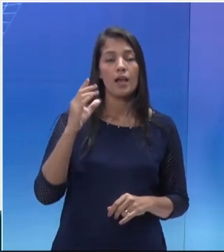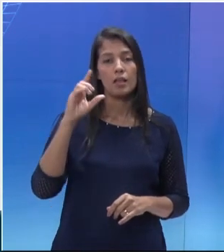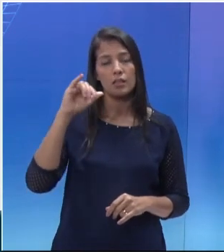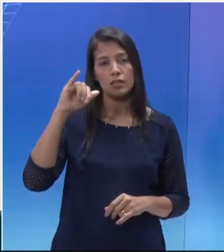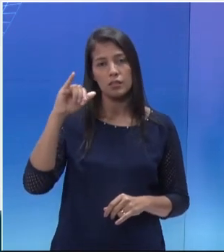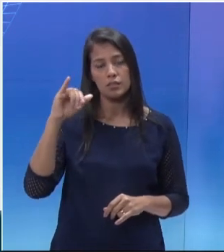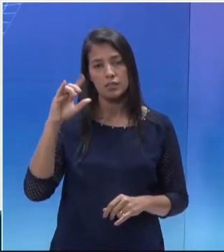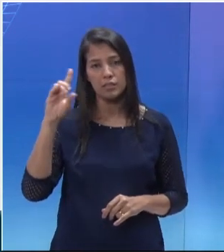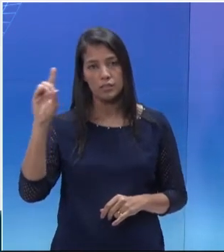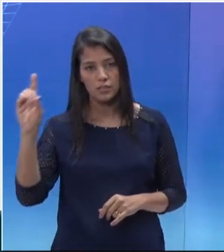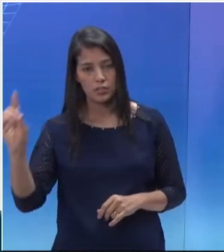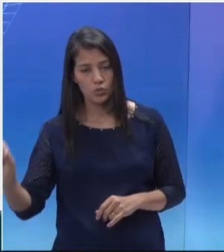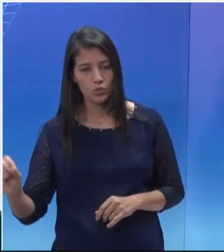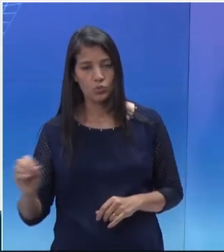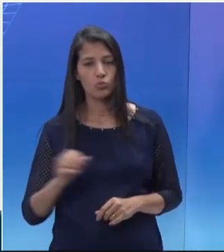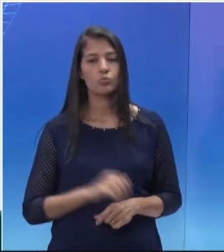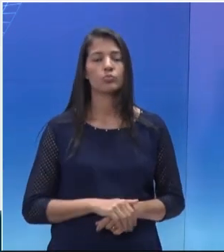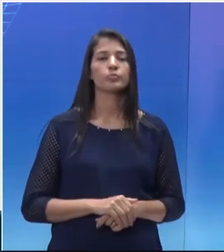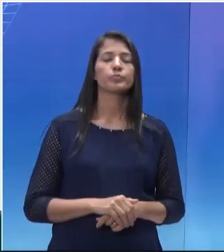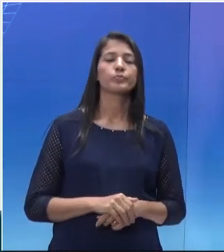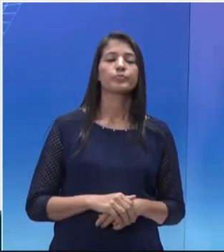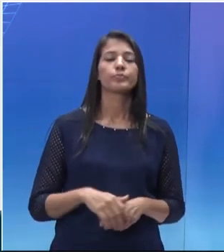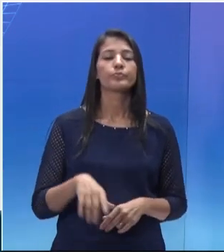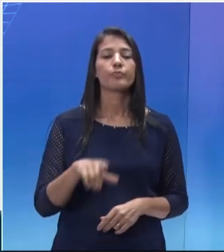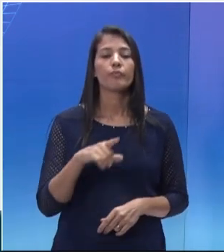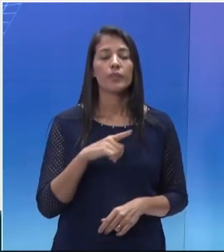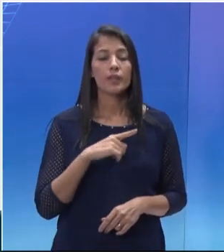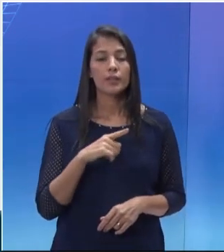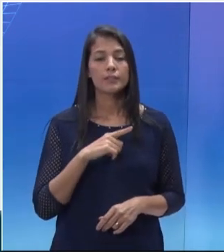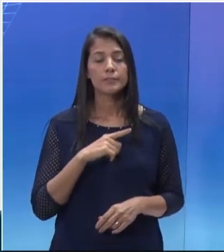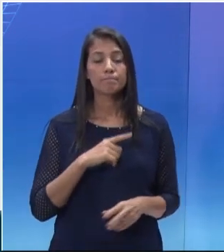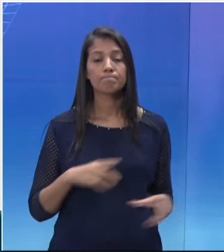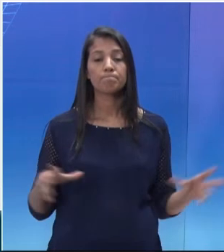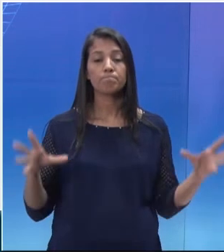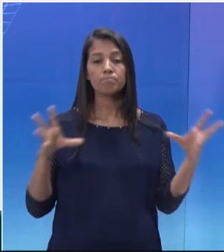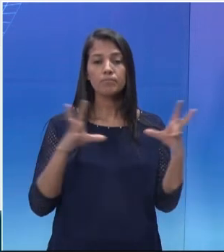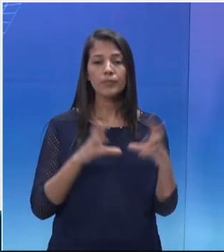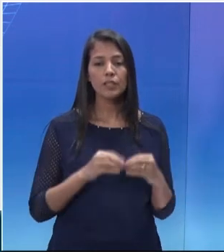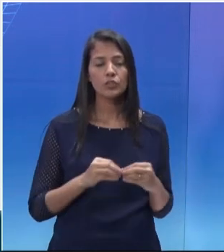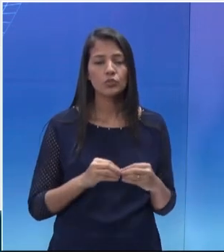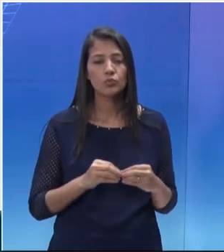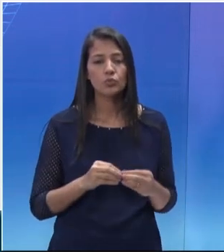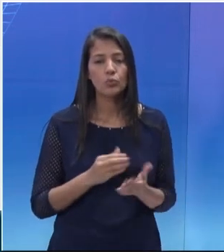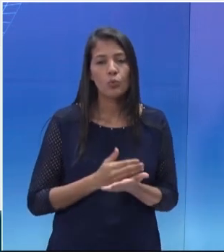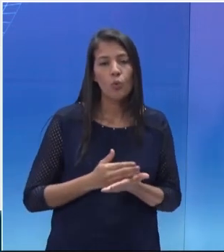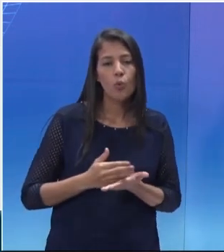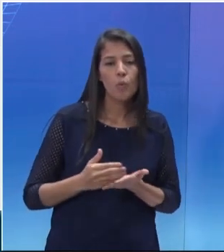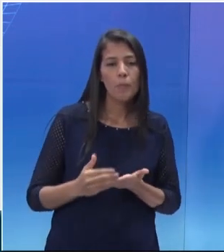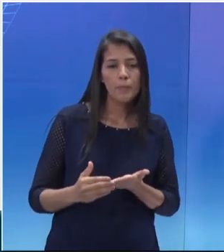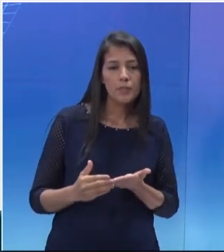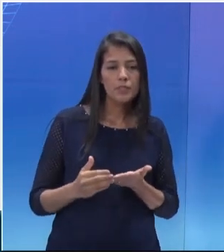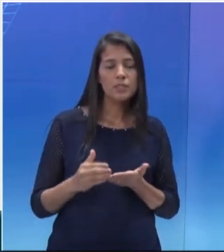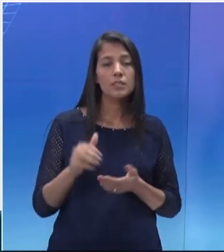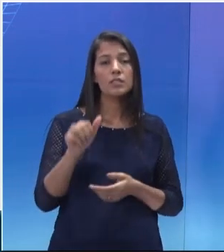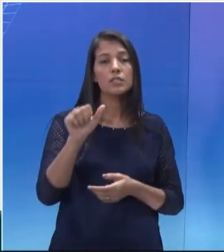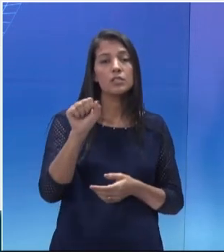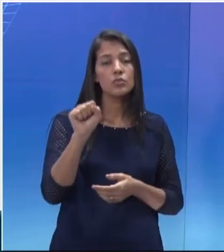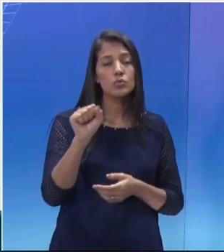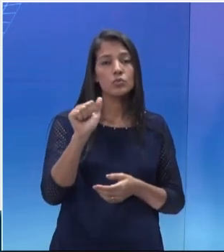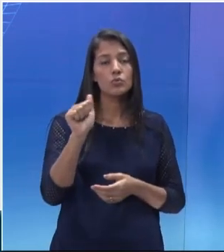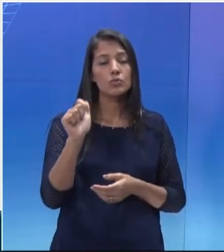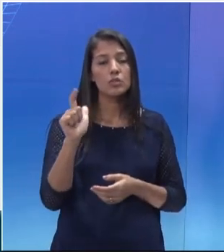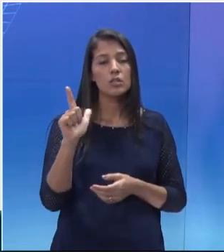acetilsalicílico, AAS, é sintetizado a partir da reação do ácido salicílico com o anidro